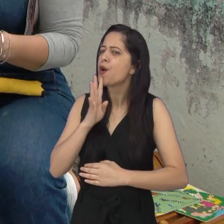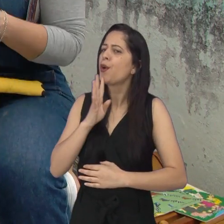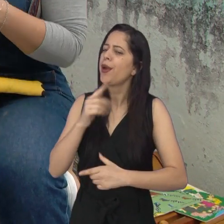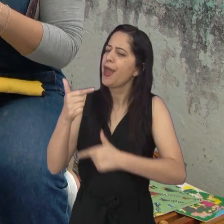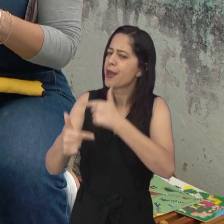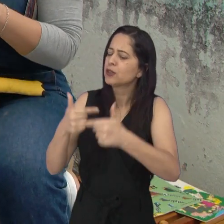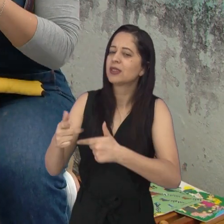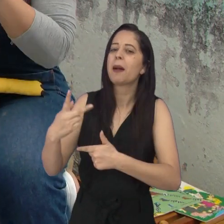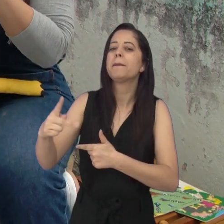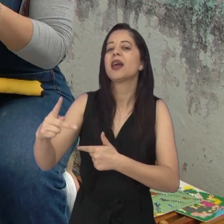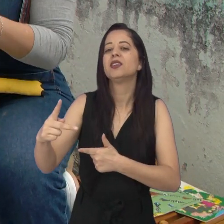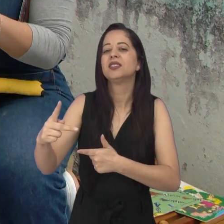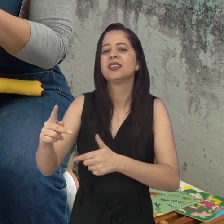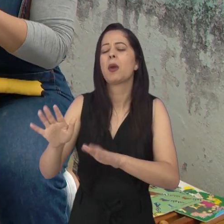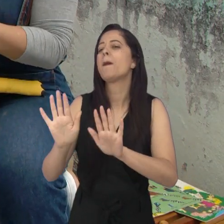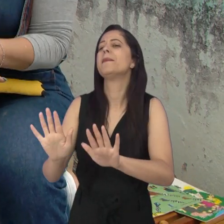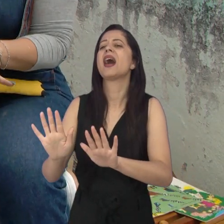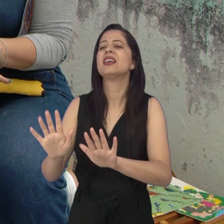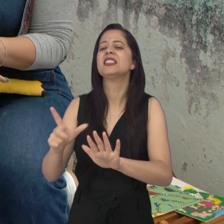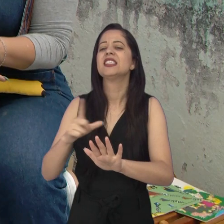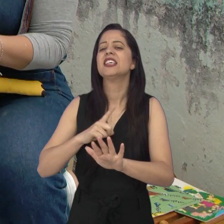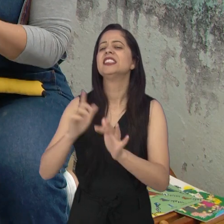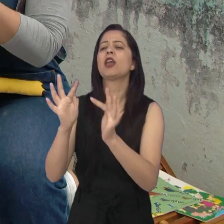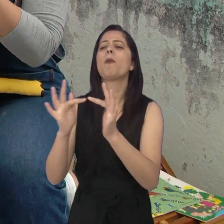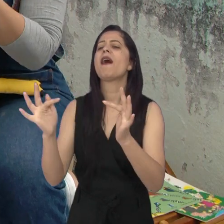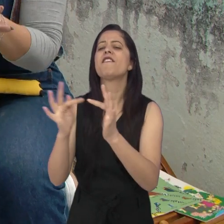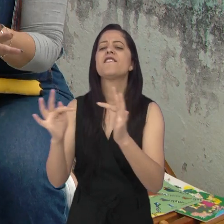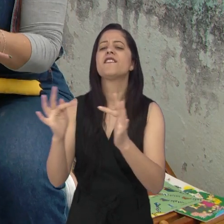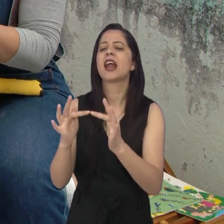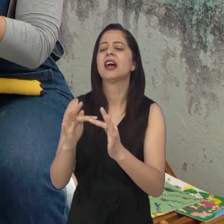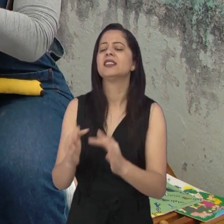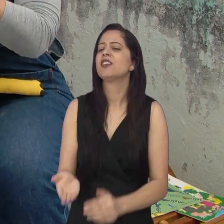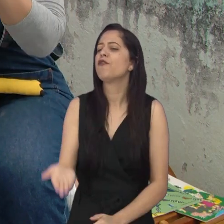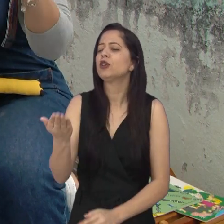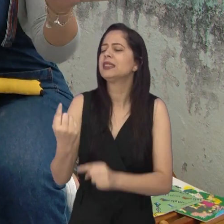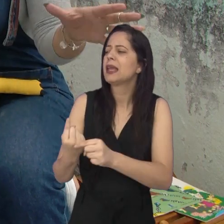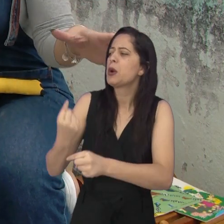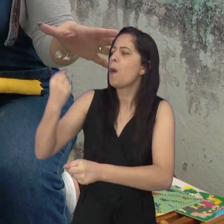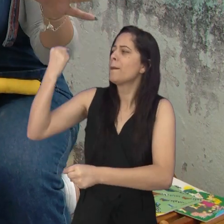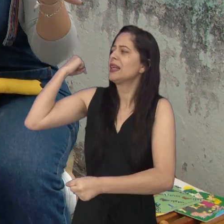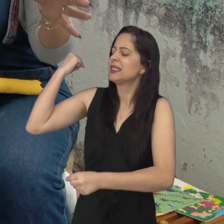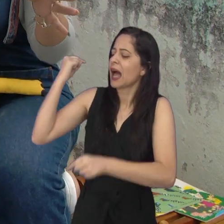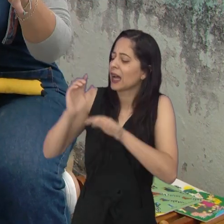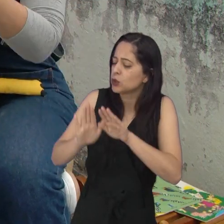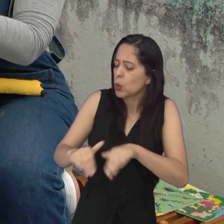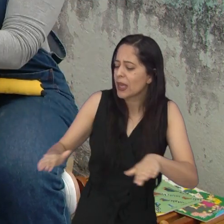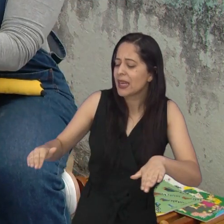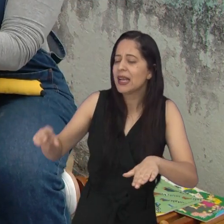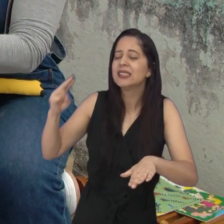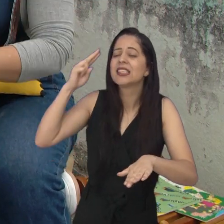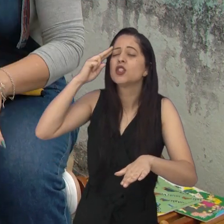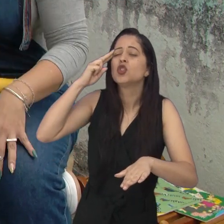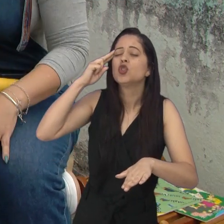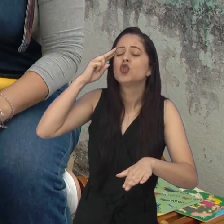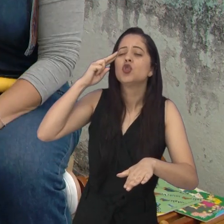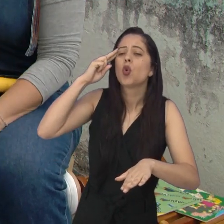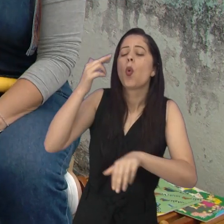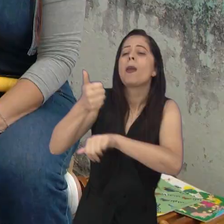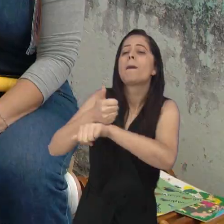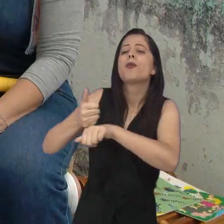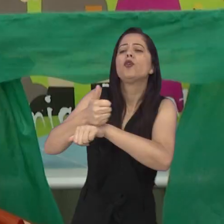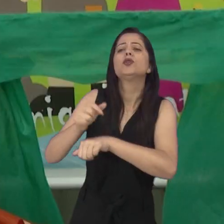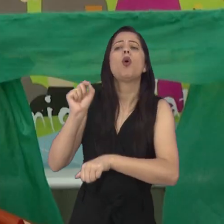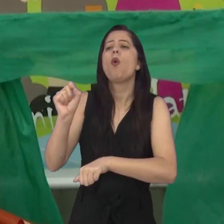sei aquela frase clichê. Quando criança, o que eu quero ser quando crescer? O que você queria